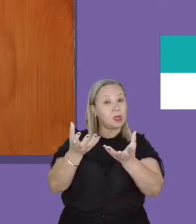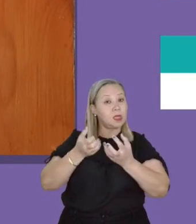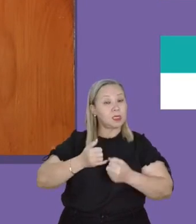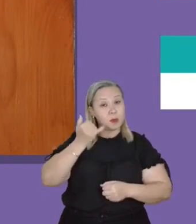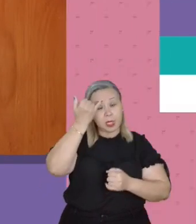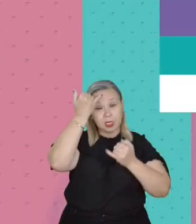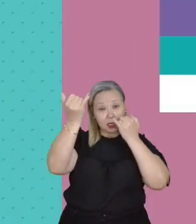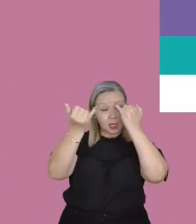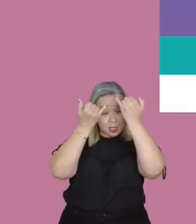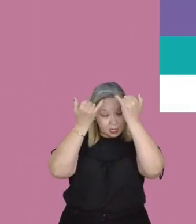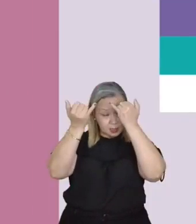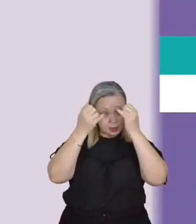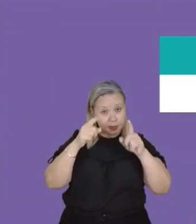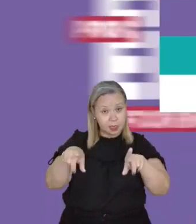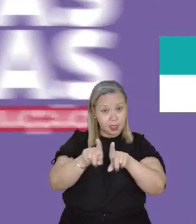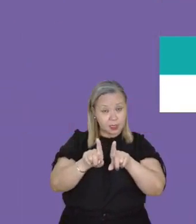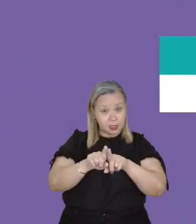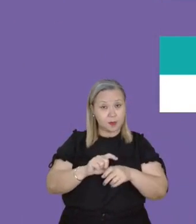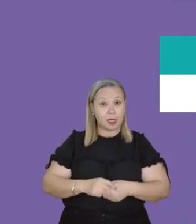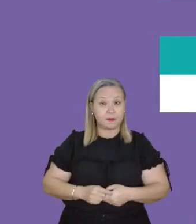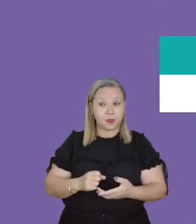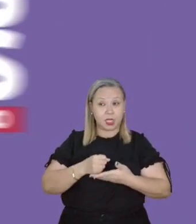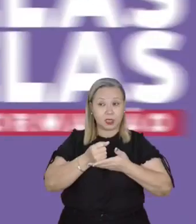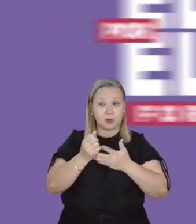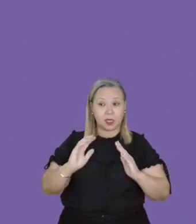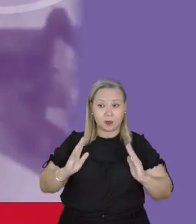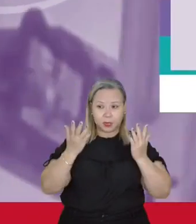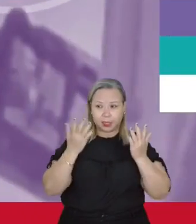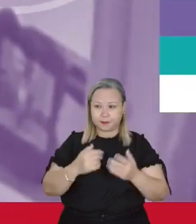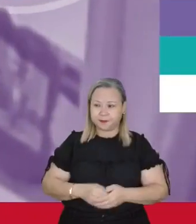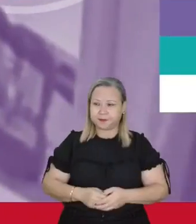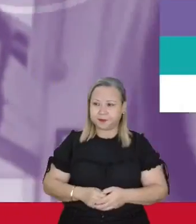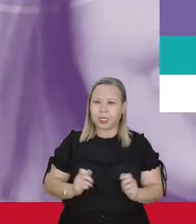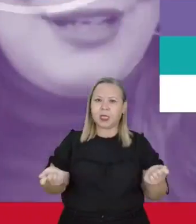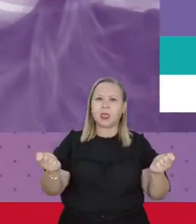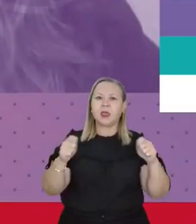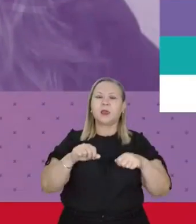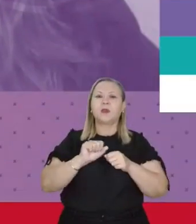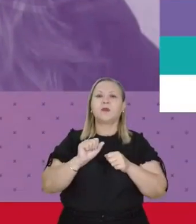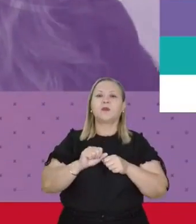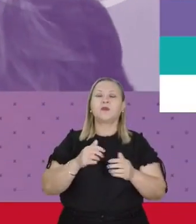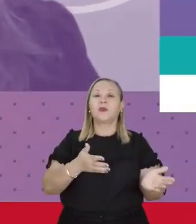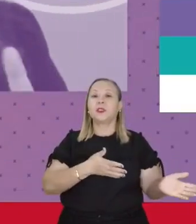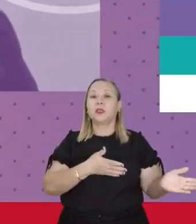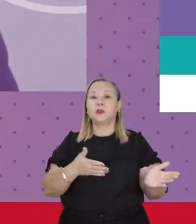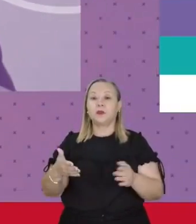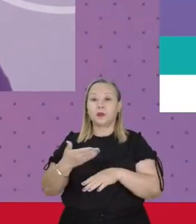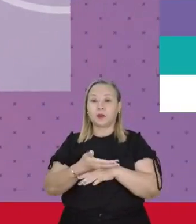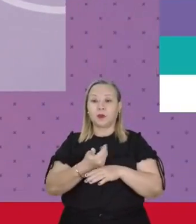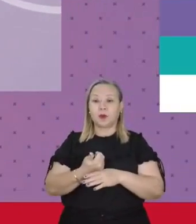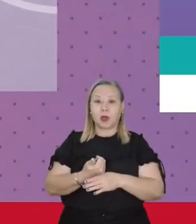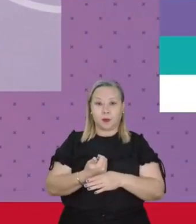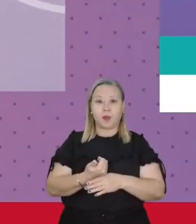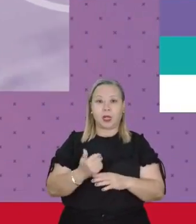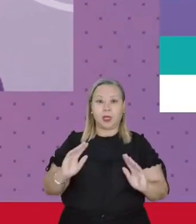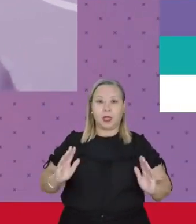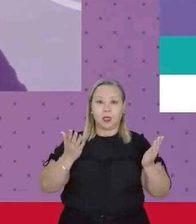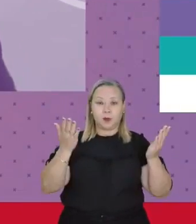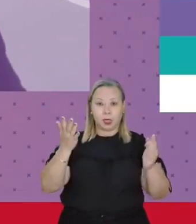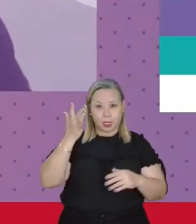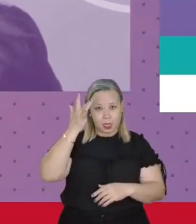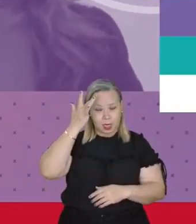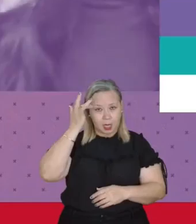contribuindo muito com a campanha. O que é possível fazer durante uma pré-campanha foi o norte da aula de hoje. E amanhã,